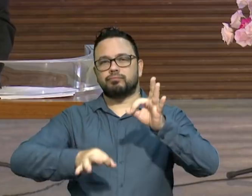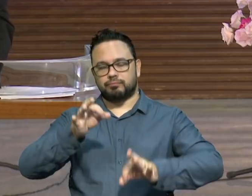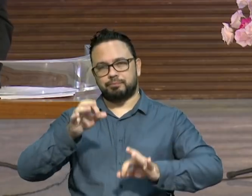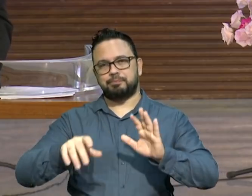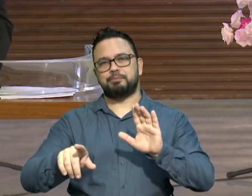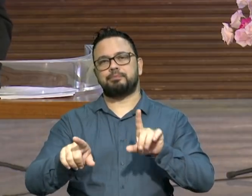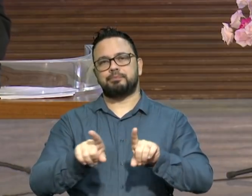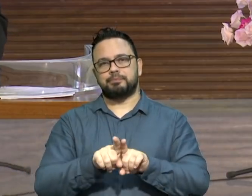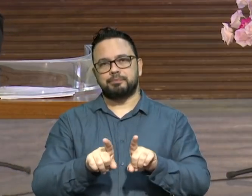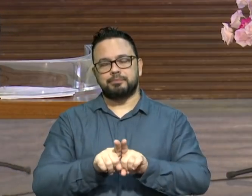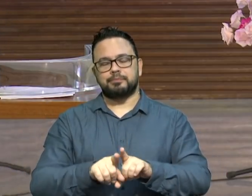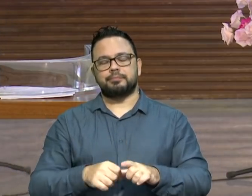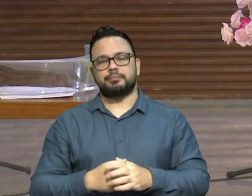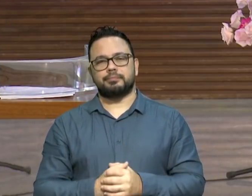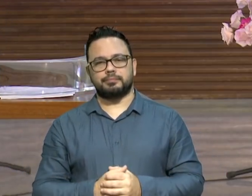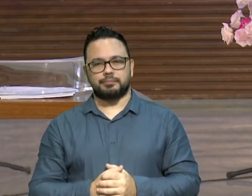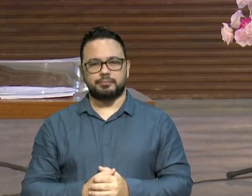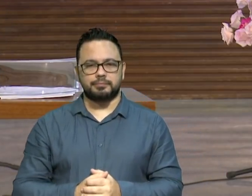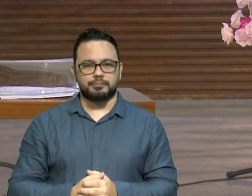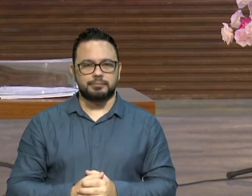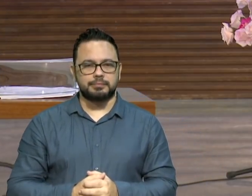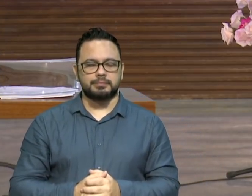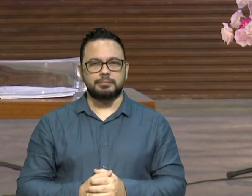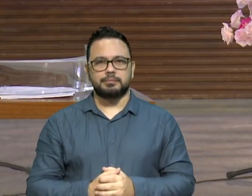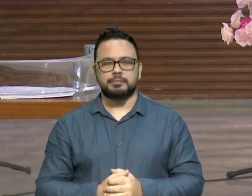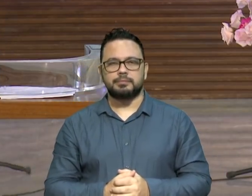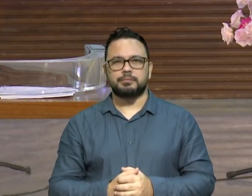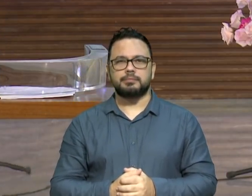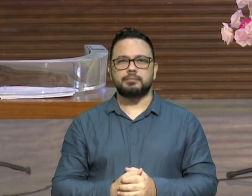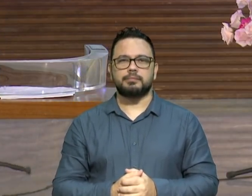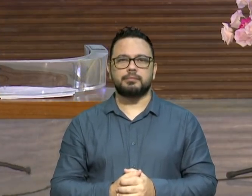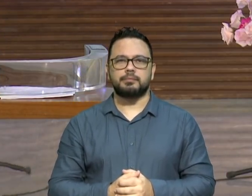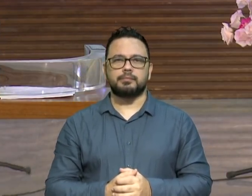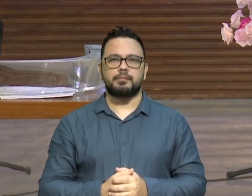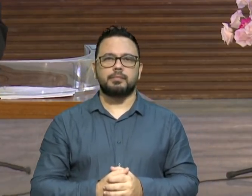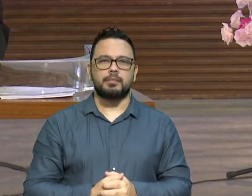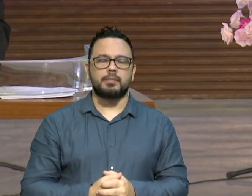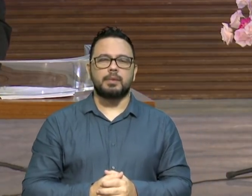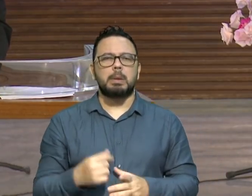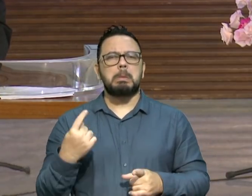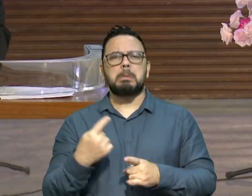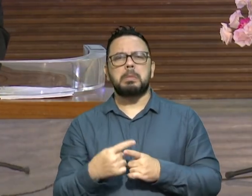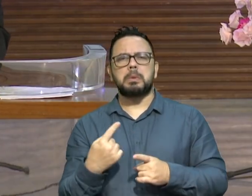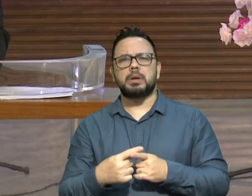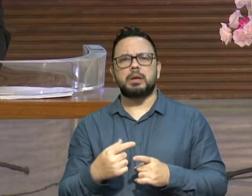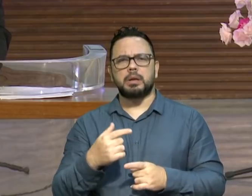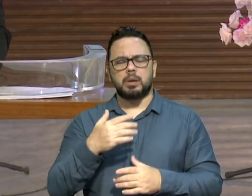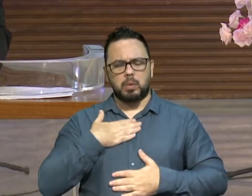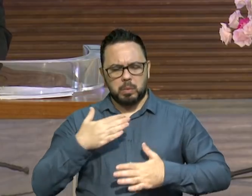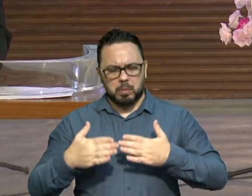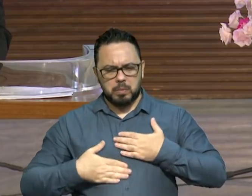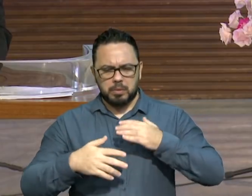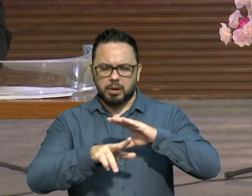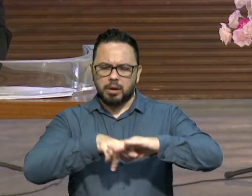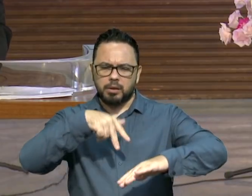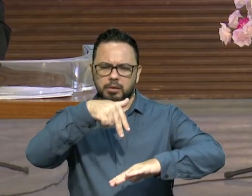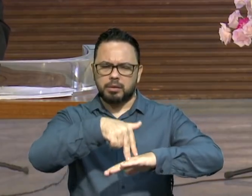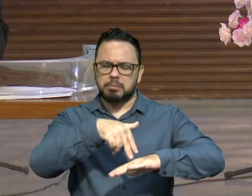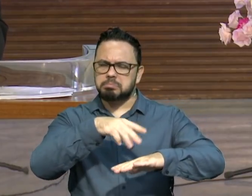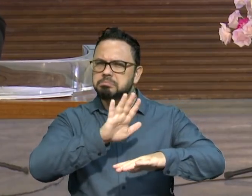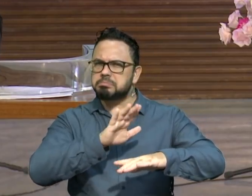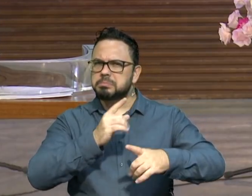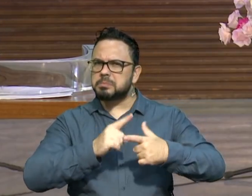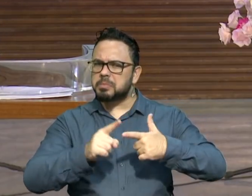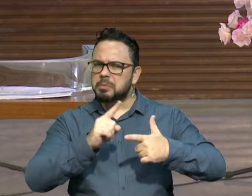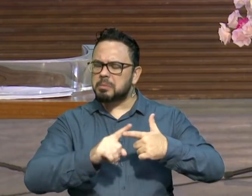romanos 4 25 primeiro Coríntios 10 9 porque deveria ver o problema com a ressurreição de um corpo e a